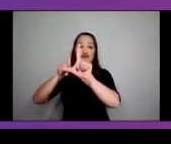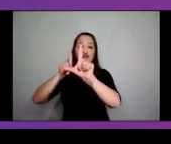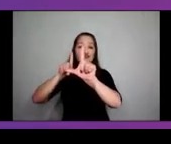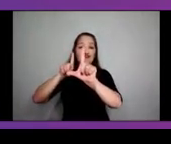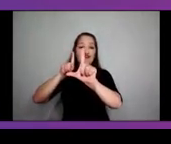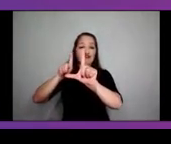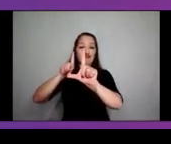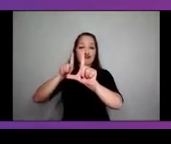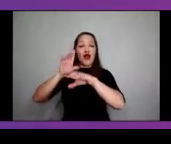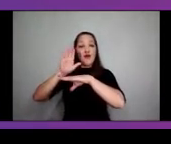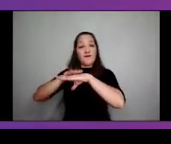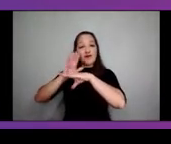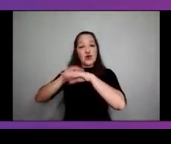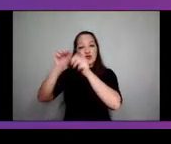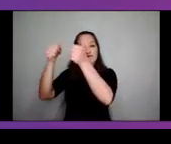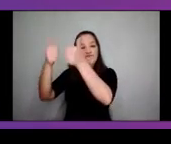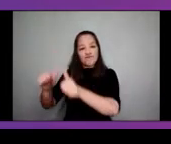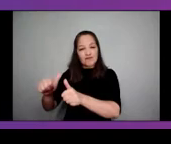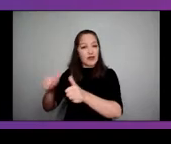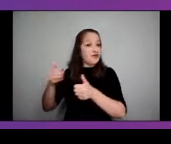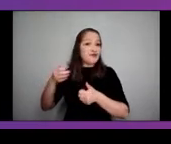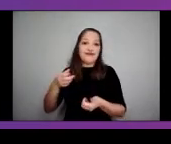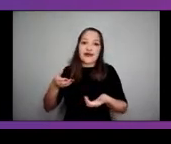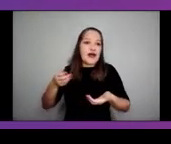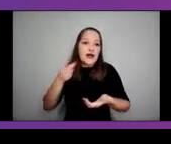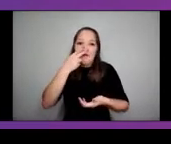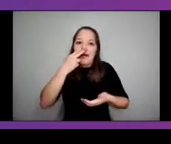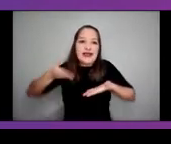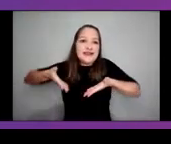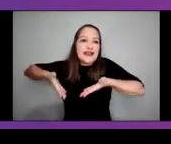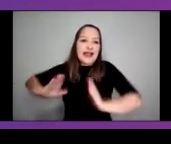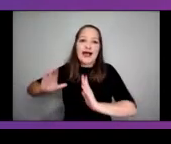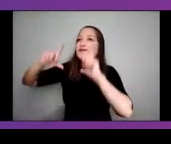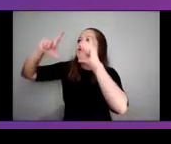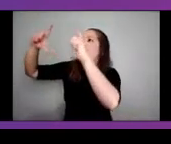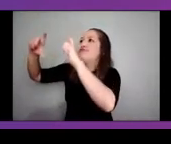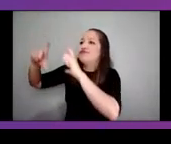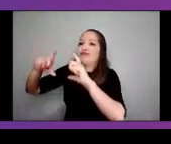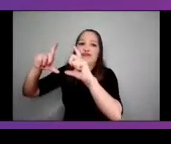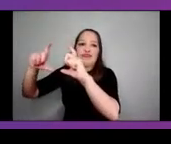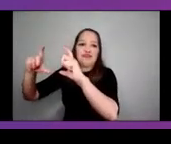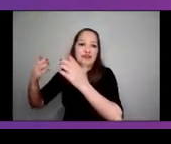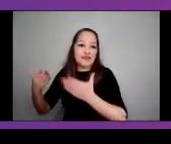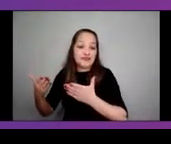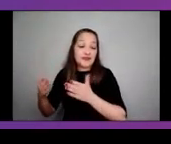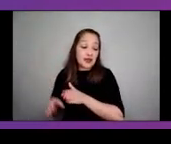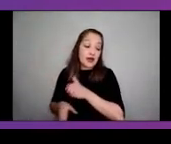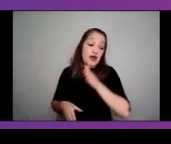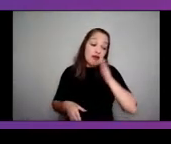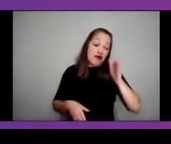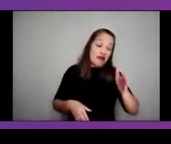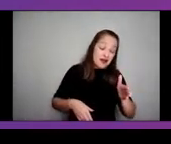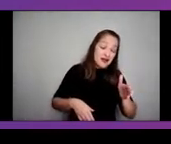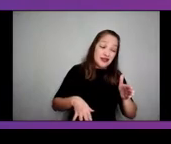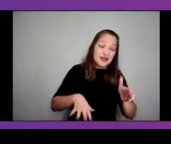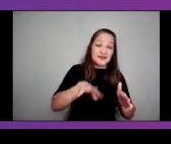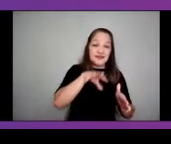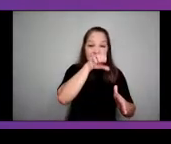nascem fotografando praticamente e por outro lado é sentindo menos cheiro